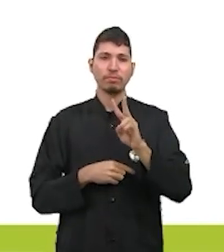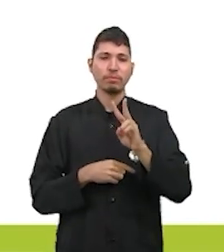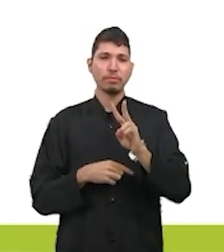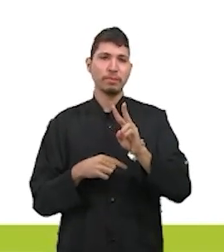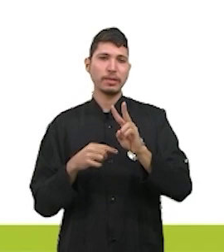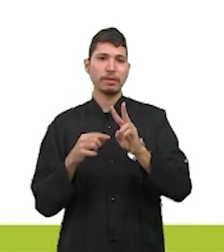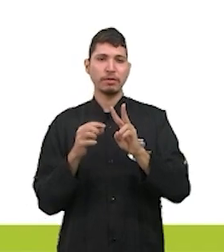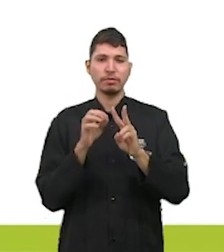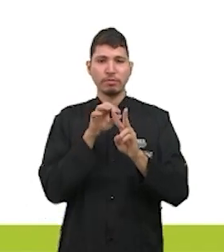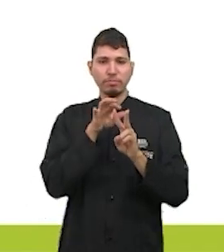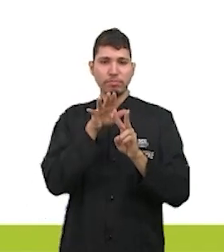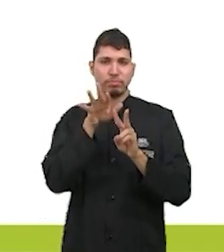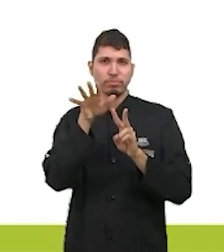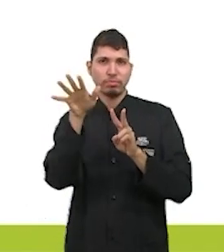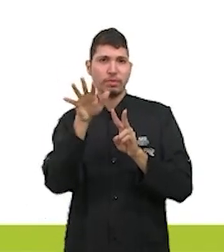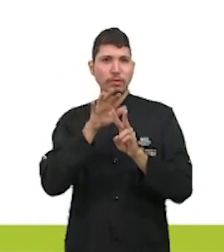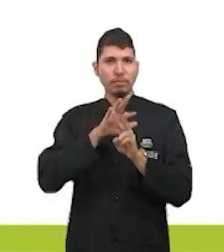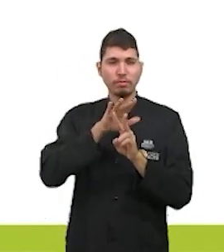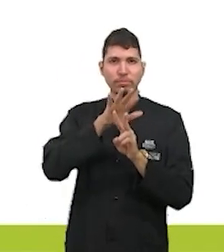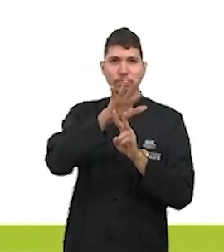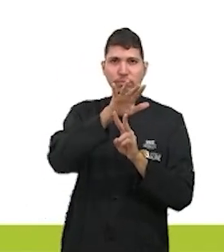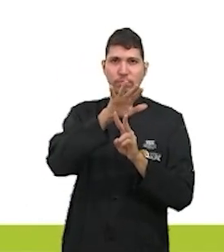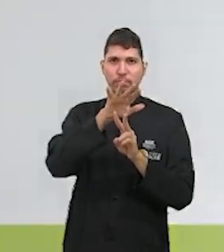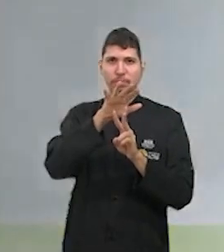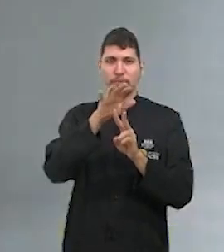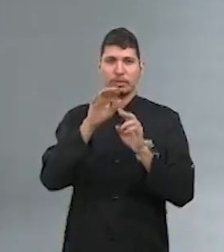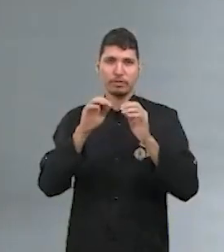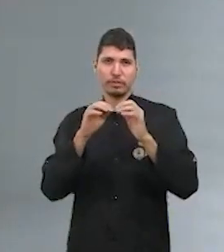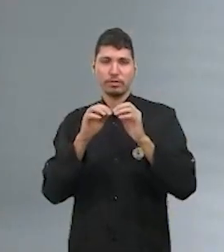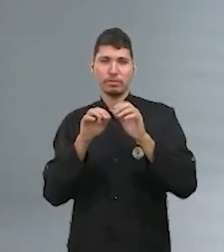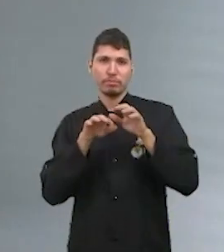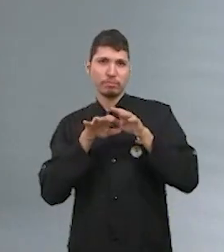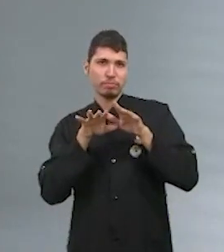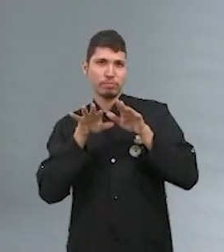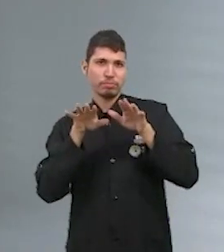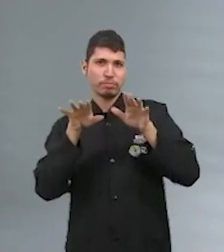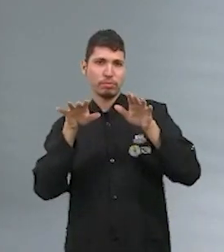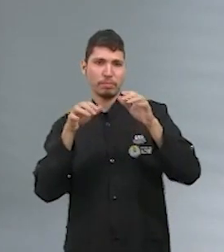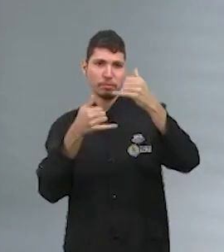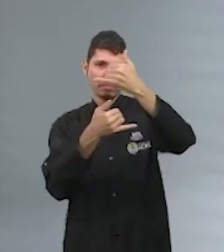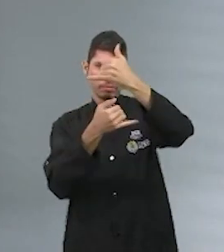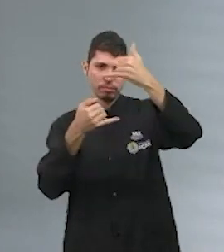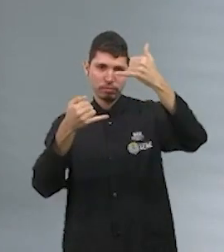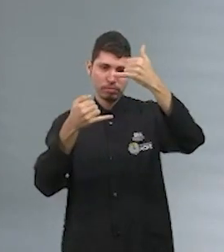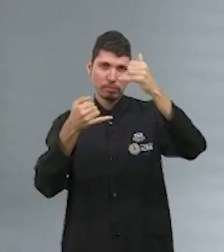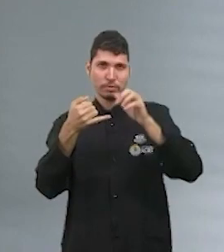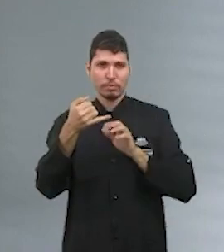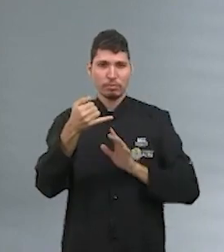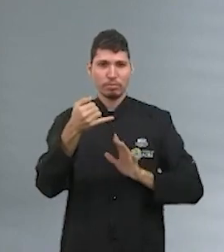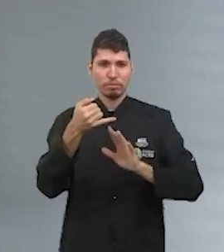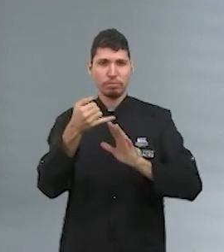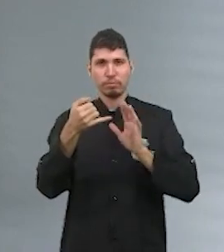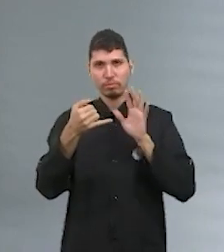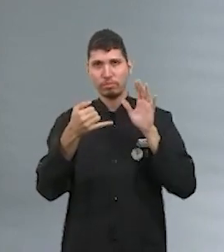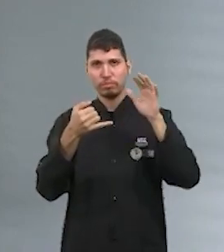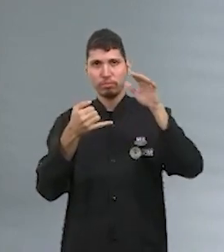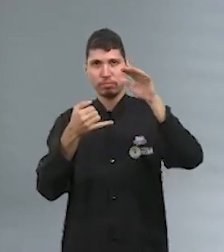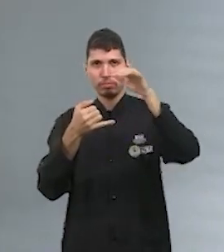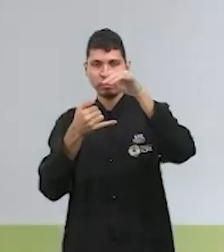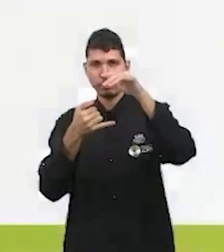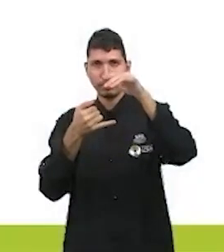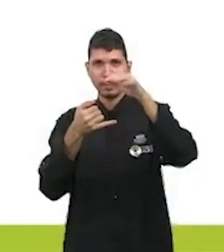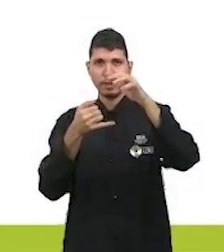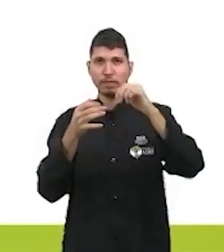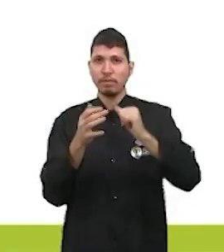lâmpada. Então, não seria ideal, né, neste caso, os amigos aqui, né, colocarem